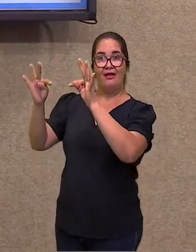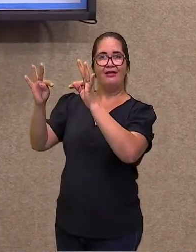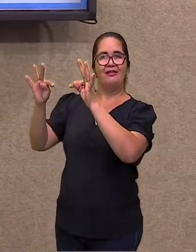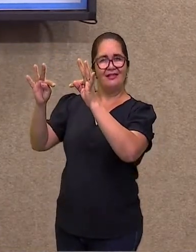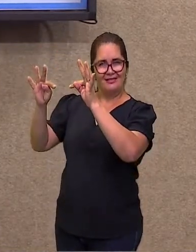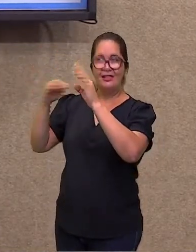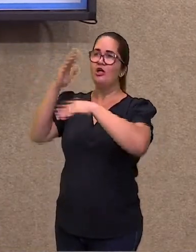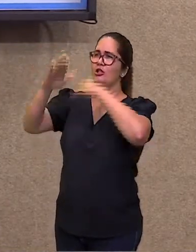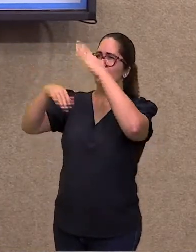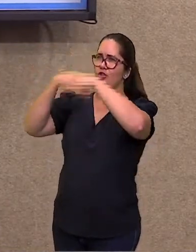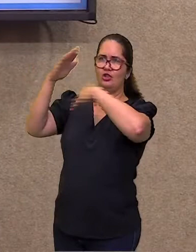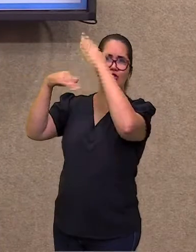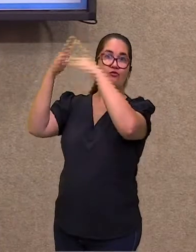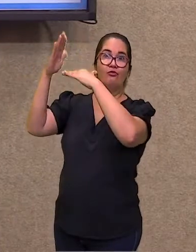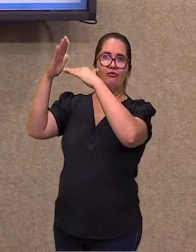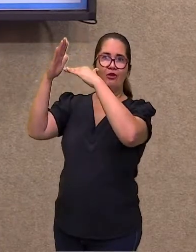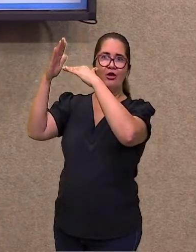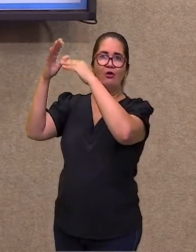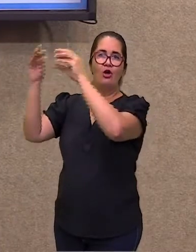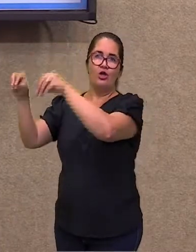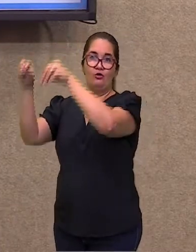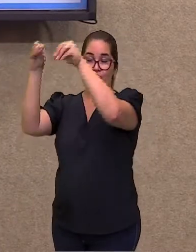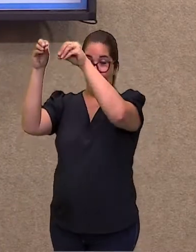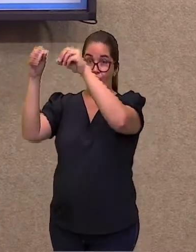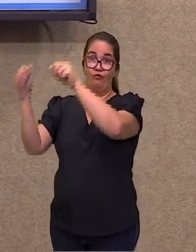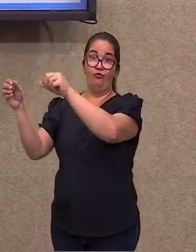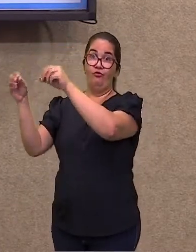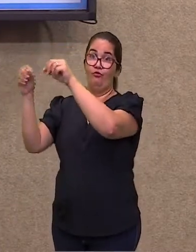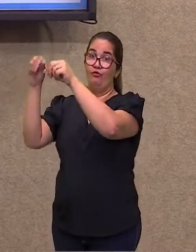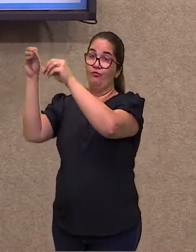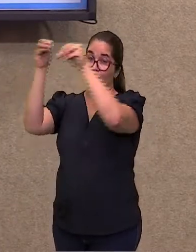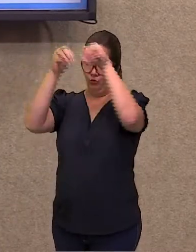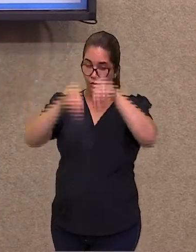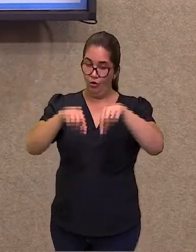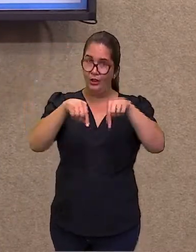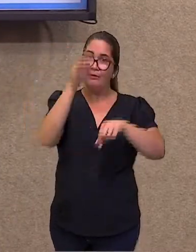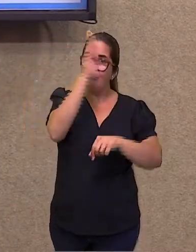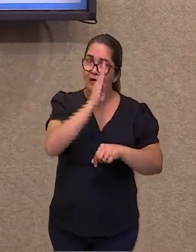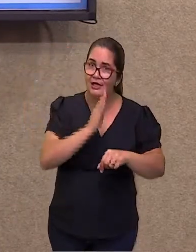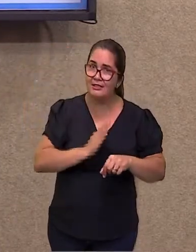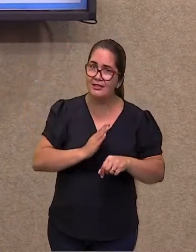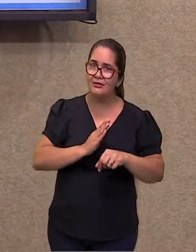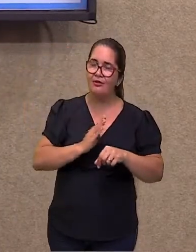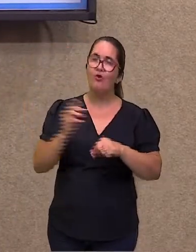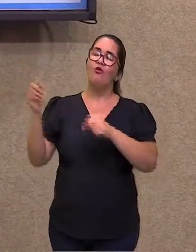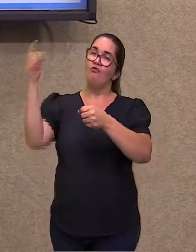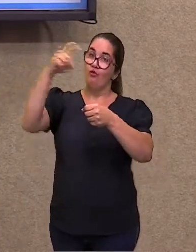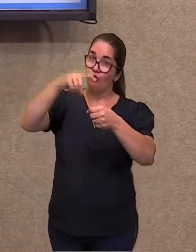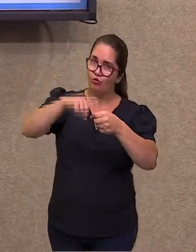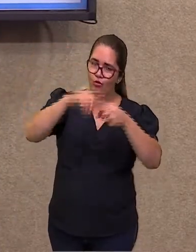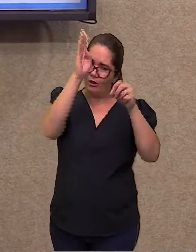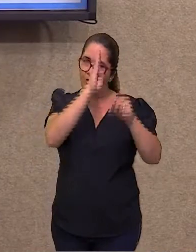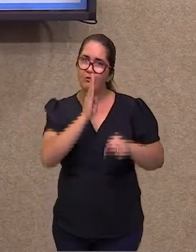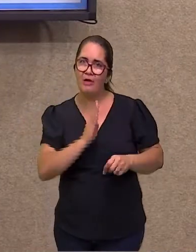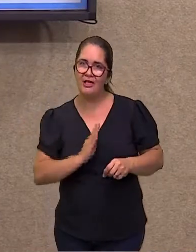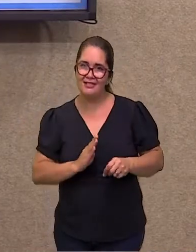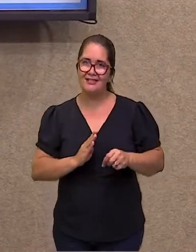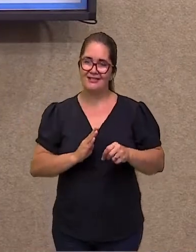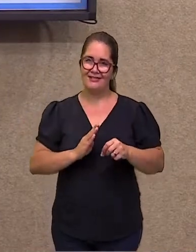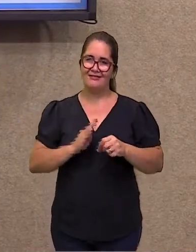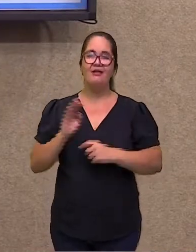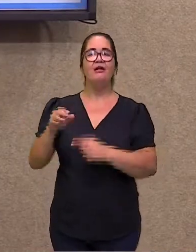caricaturista, escultor, professor e escritor. Gente, ele tinha uma bagagem muito bacana, né? Muito